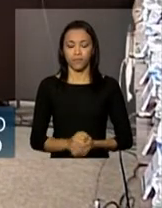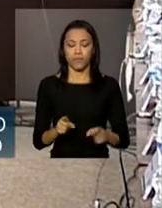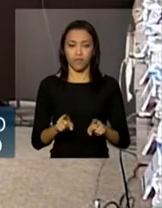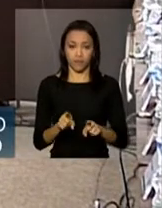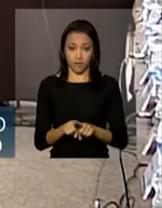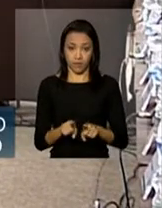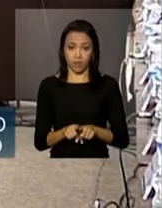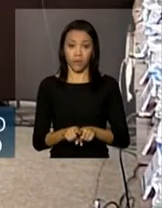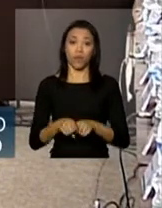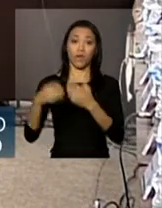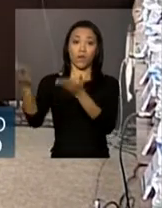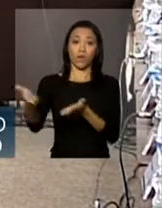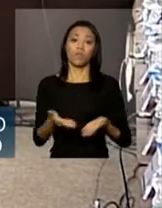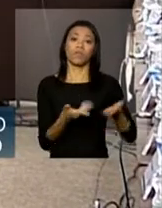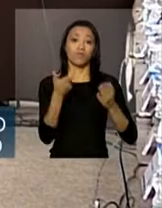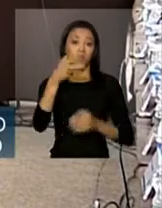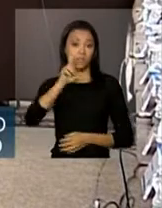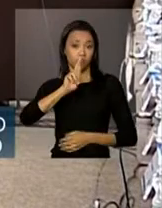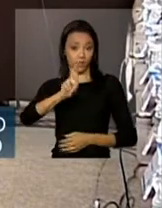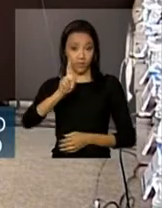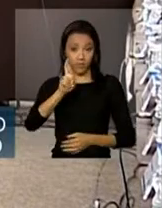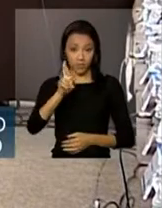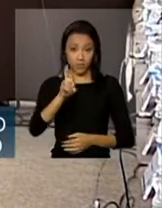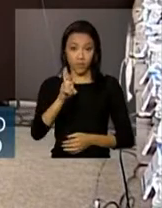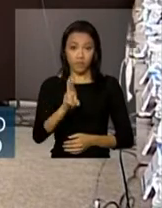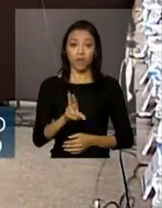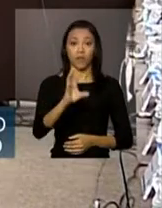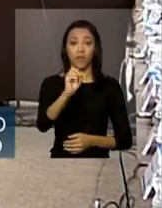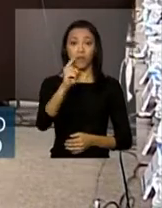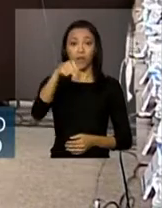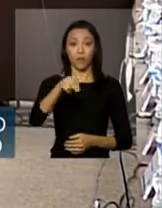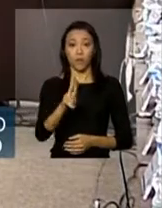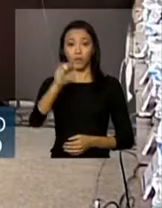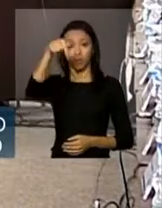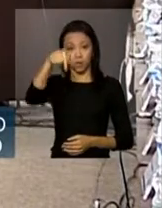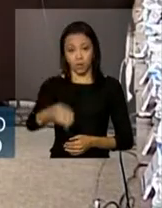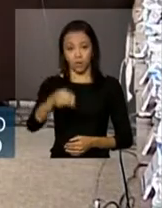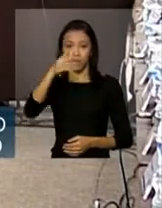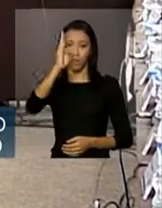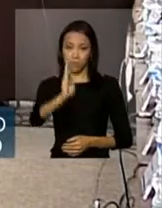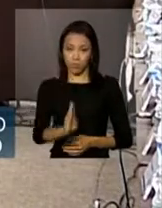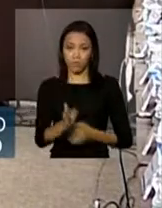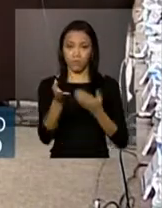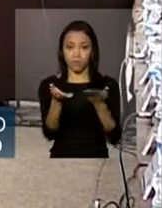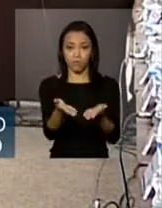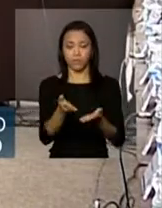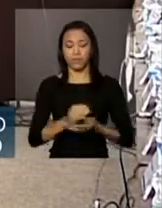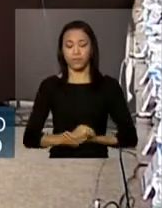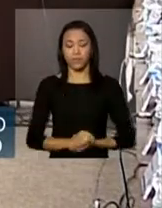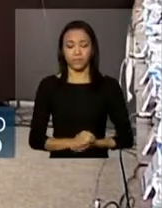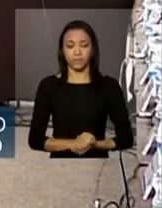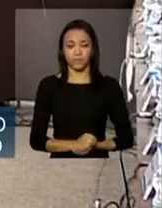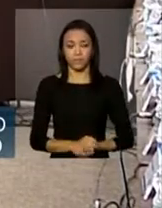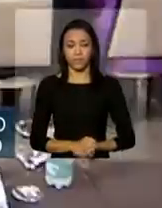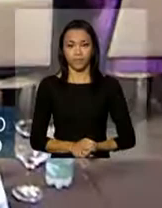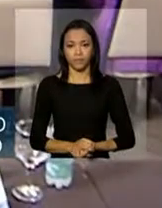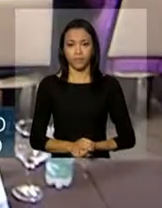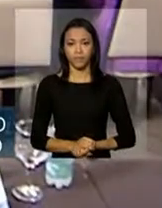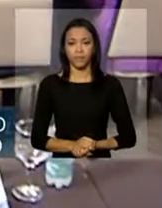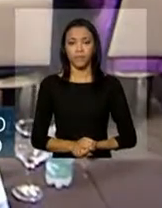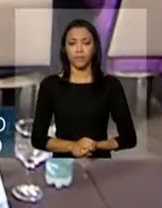Convidamos o senhor representante do Fundo de População das Nações Unidas no Brasil, Harold Robson.